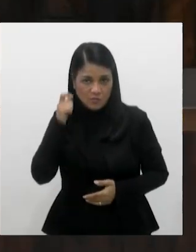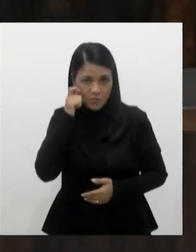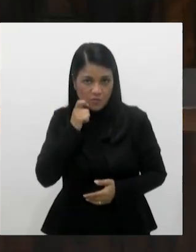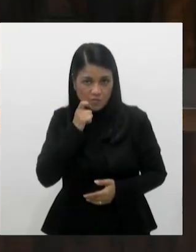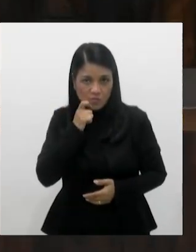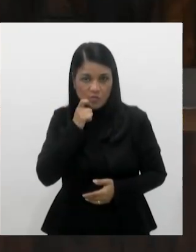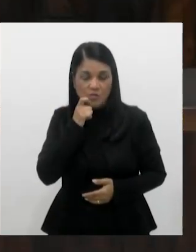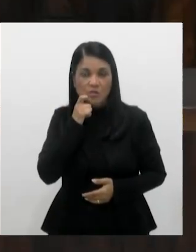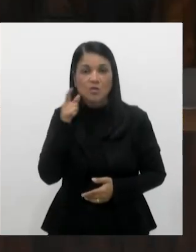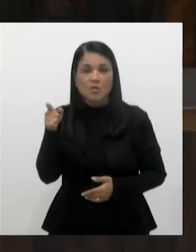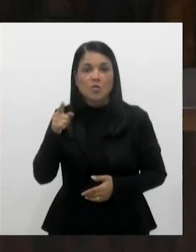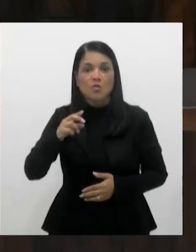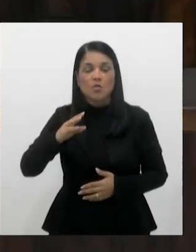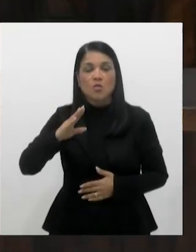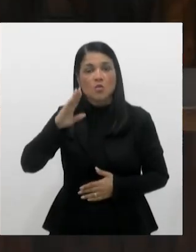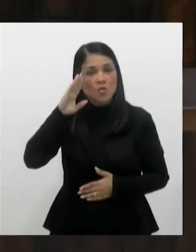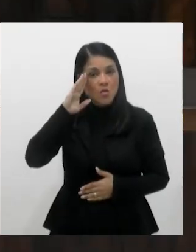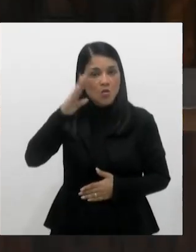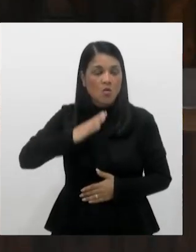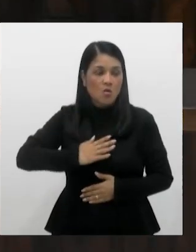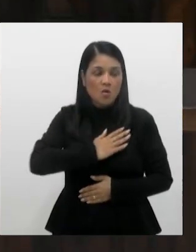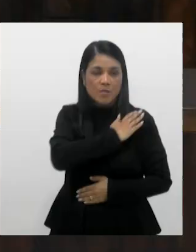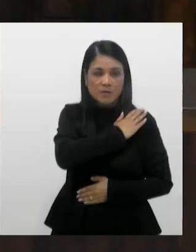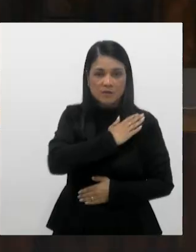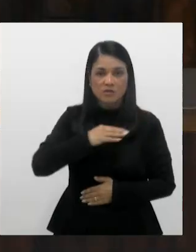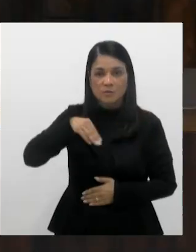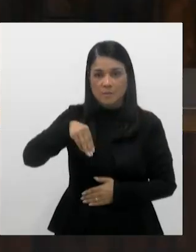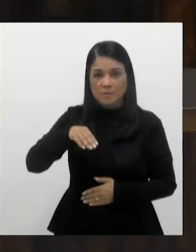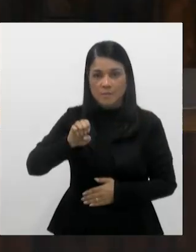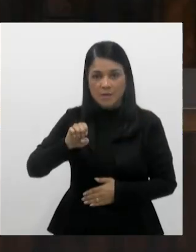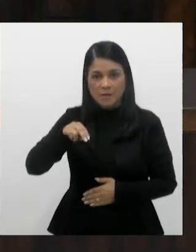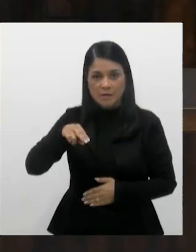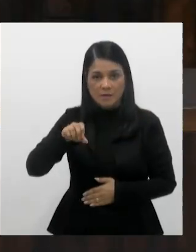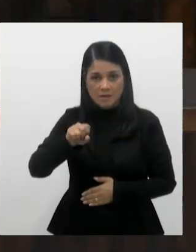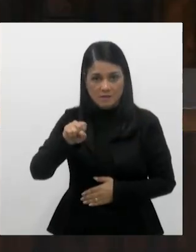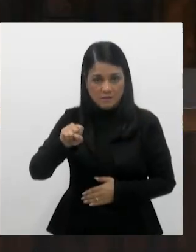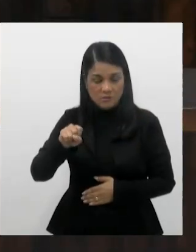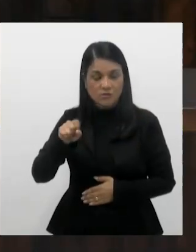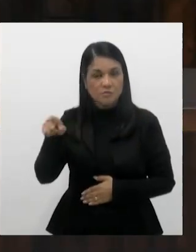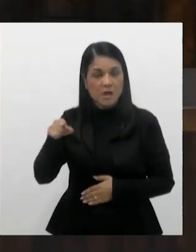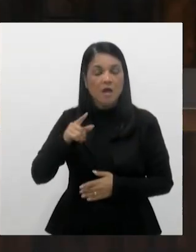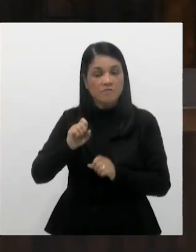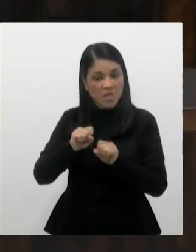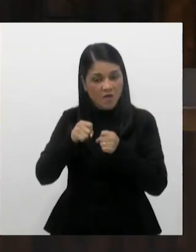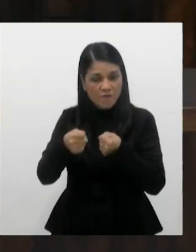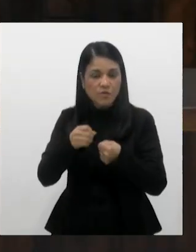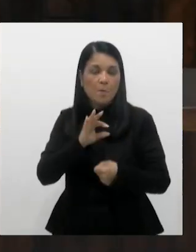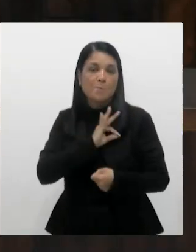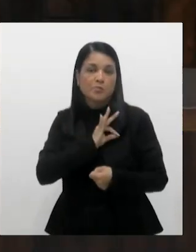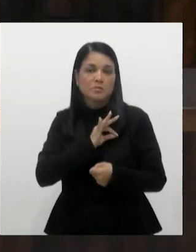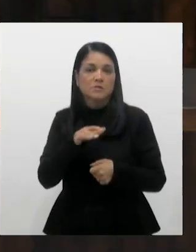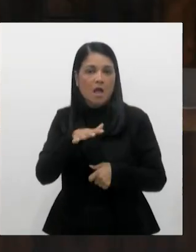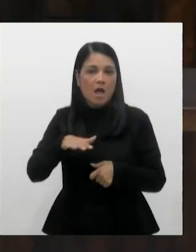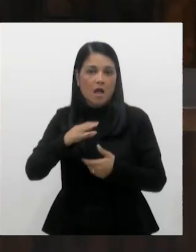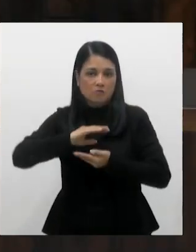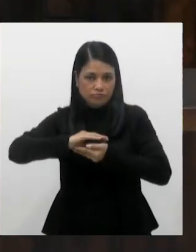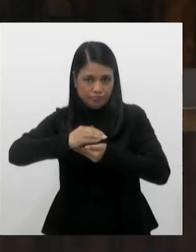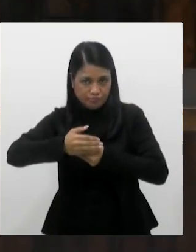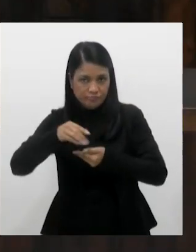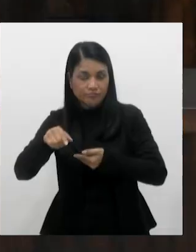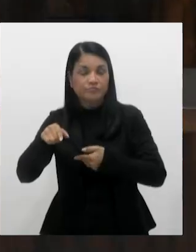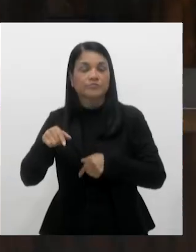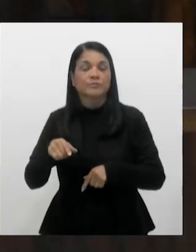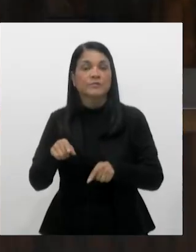nosso também comandante Menezes, né, que possa reforçar o batalhão lá para isso. E como o senhor também falou, a respeito